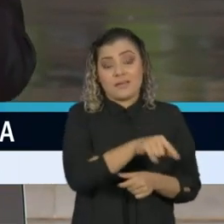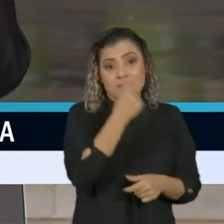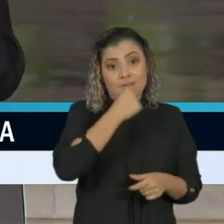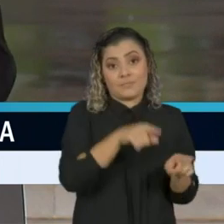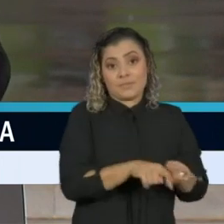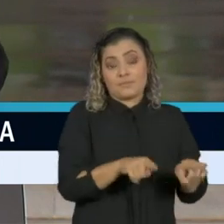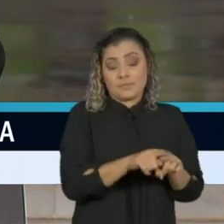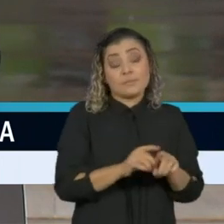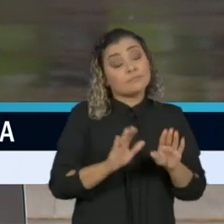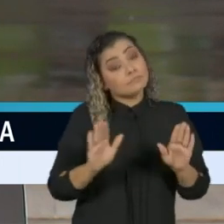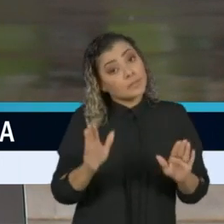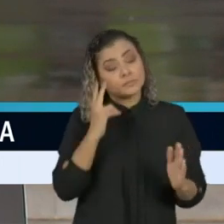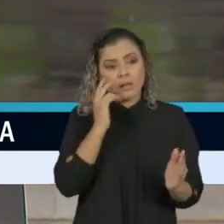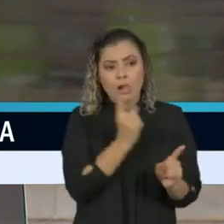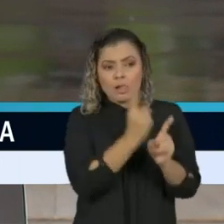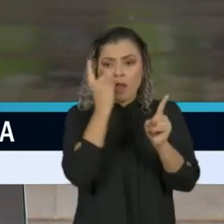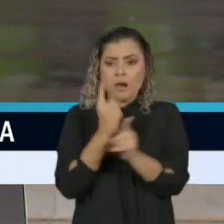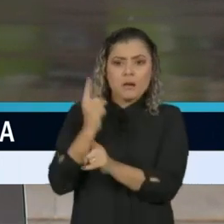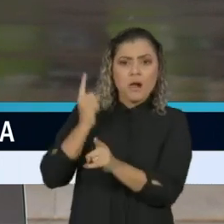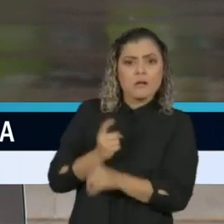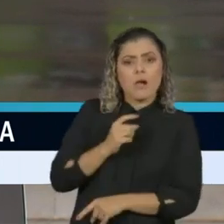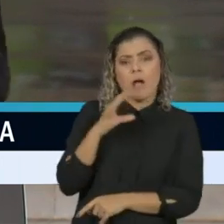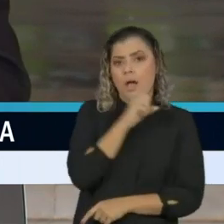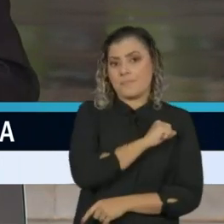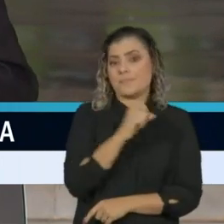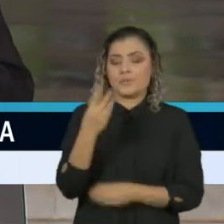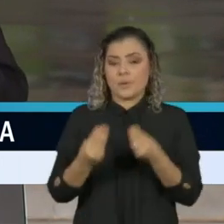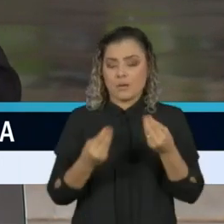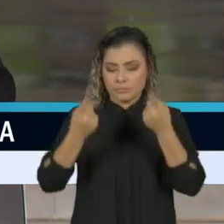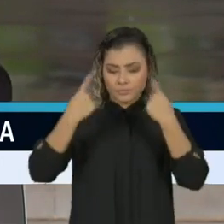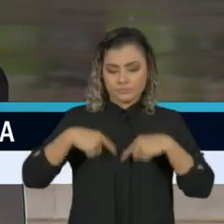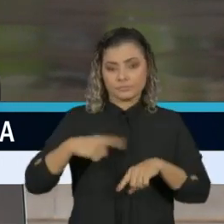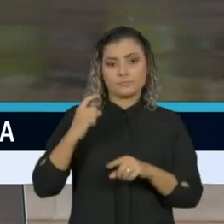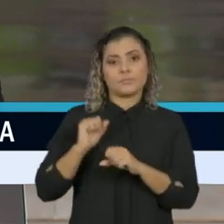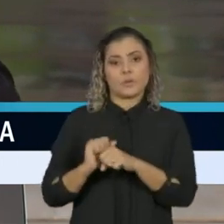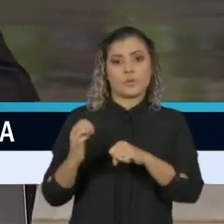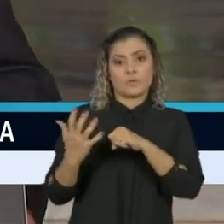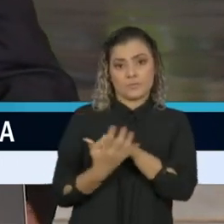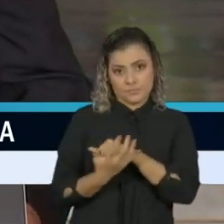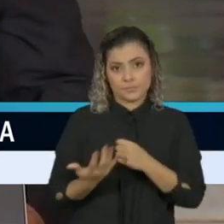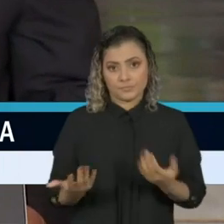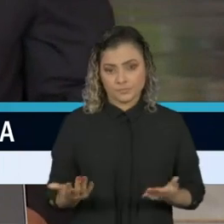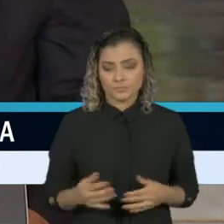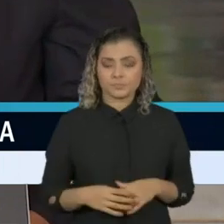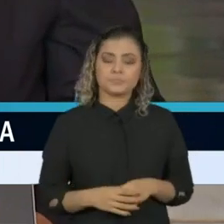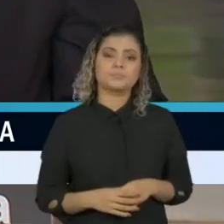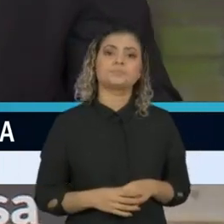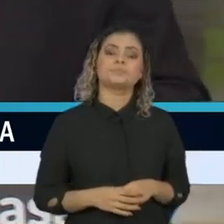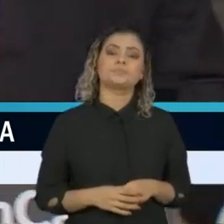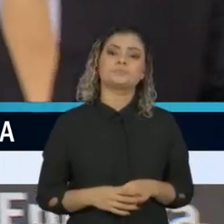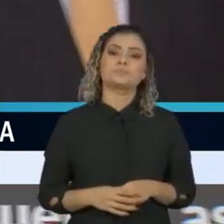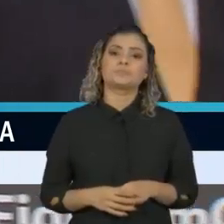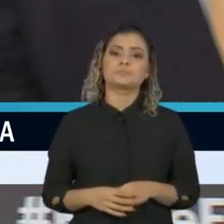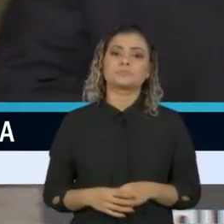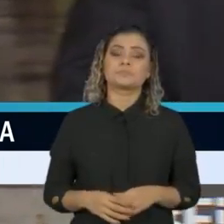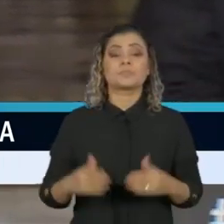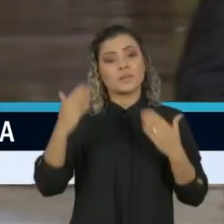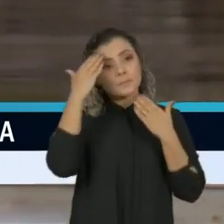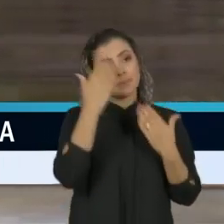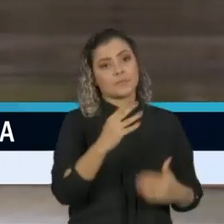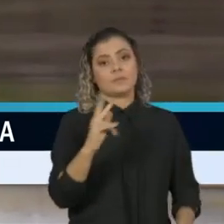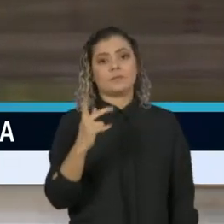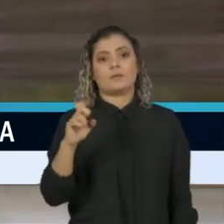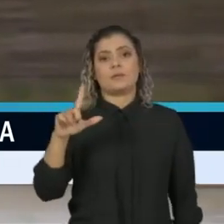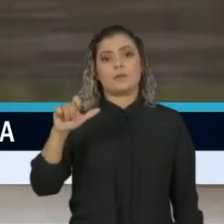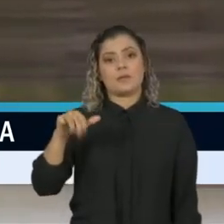visa identificar com maior rapidez um caso de Covid-19. Obrigado, doutora Helena